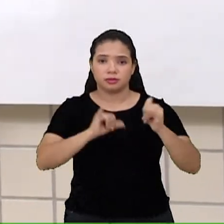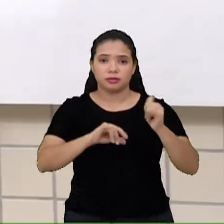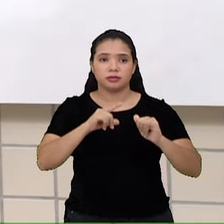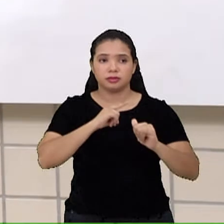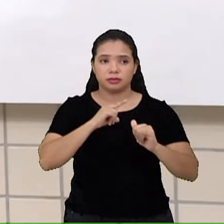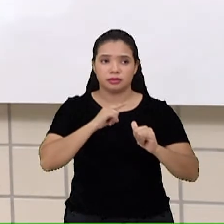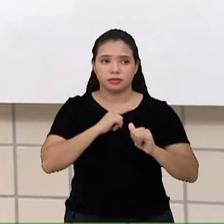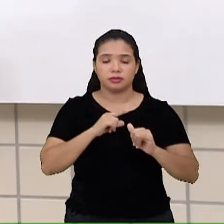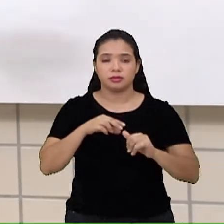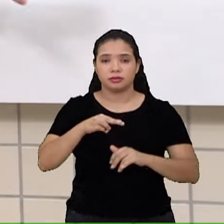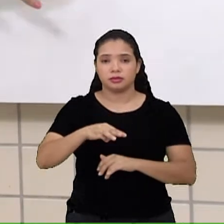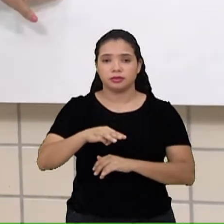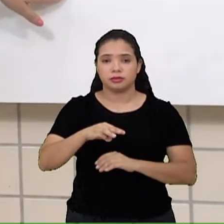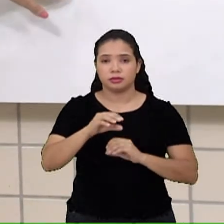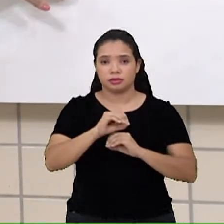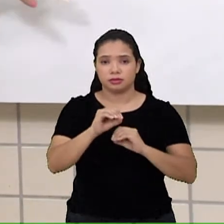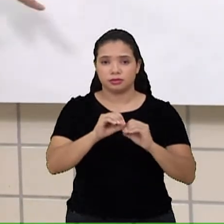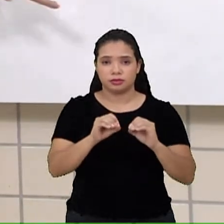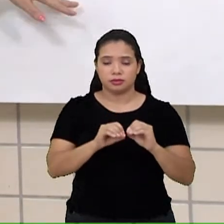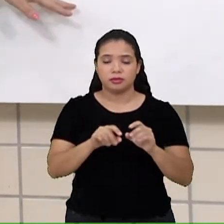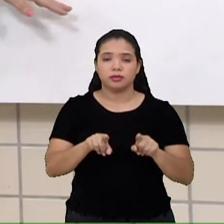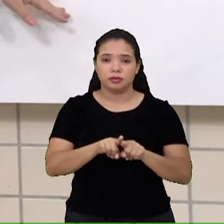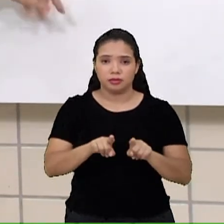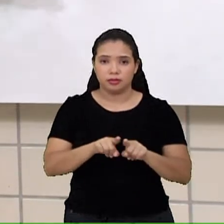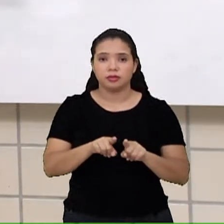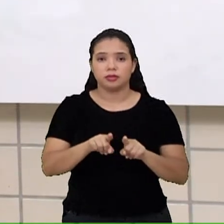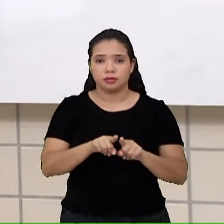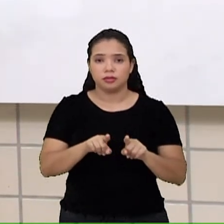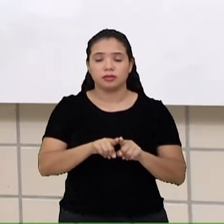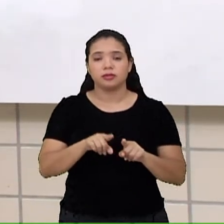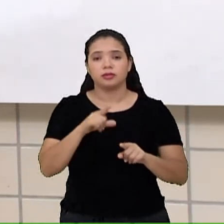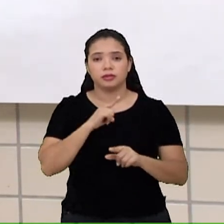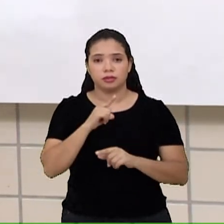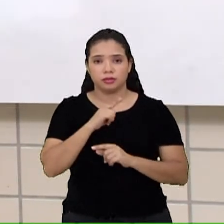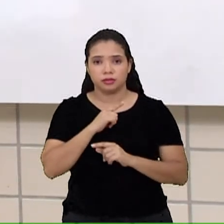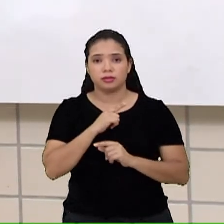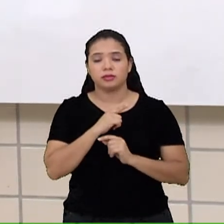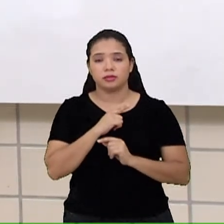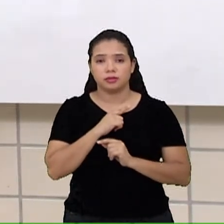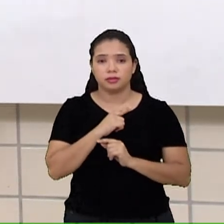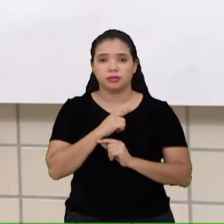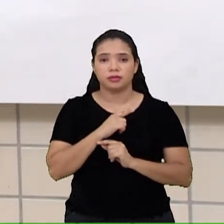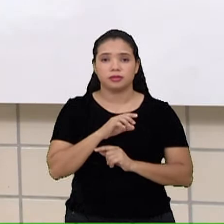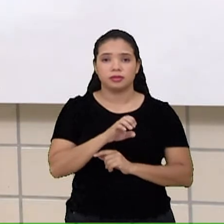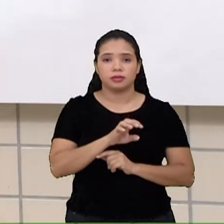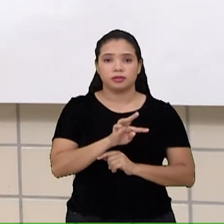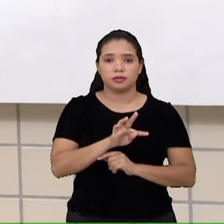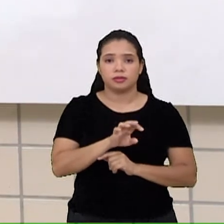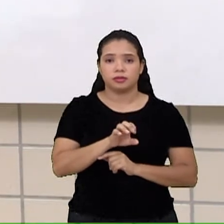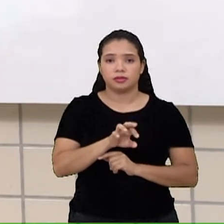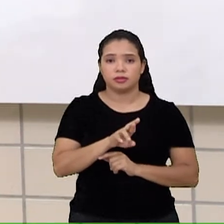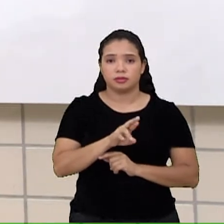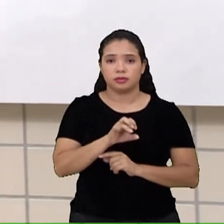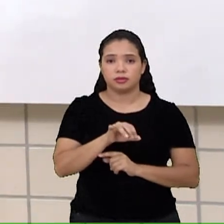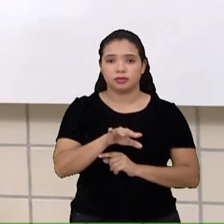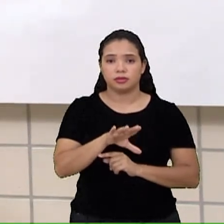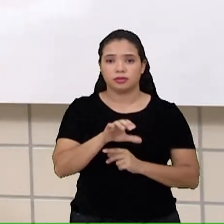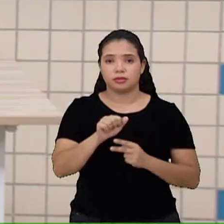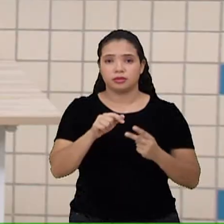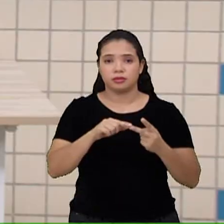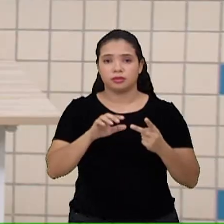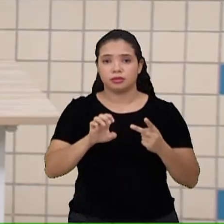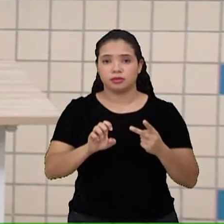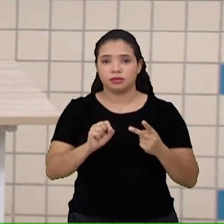fórmula molecular. Além da fórmula molecular, a gente tem a fórmula eletrônica, a estrutural e a